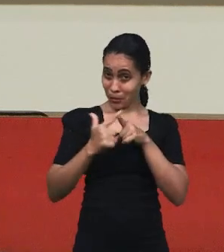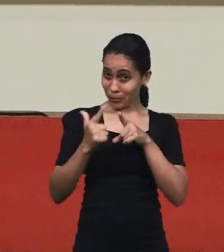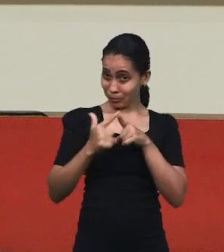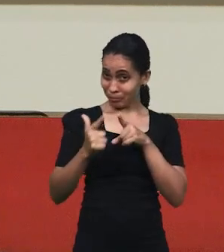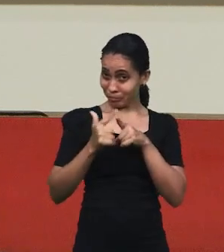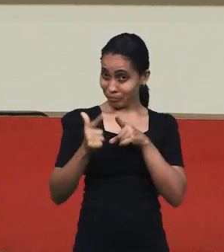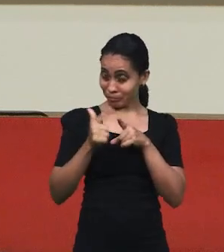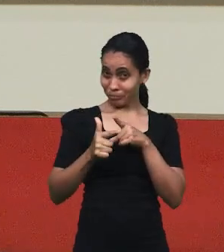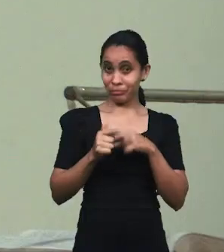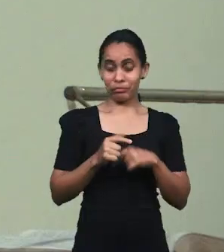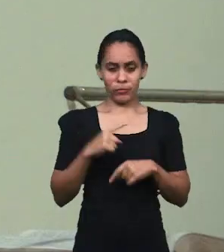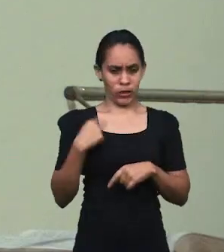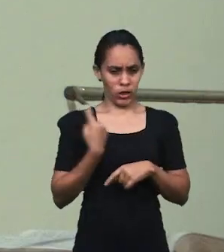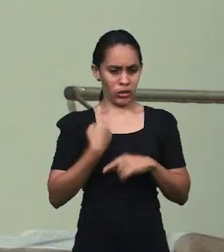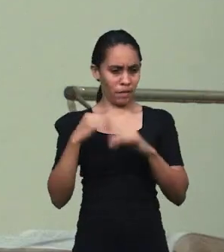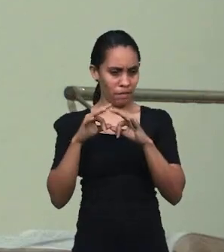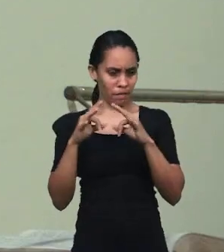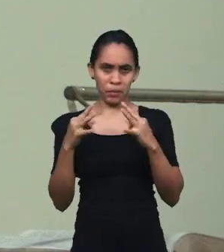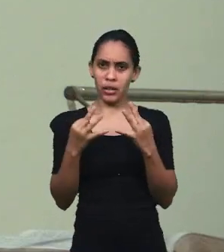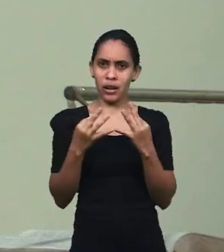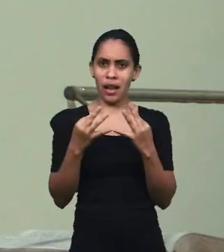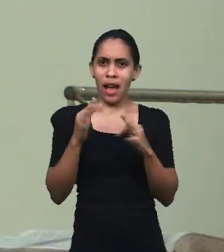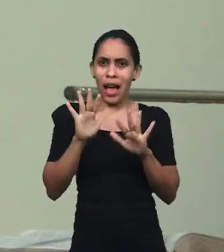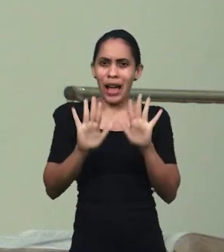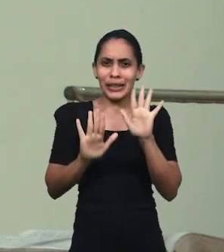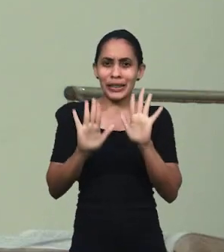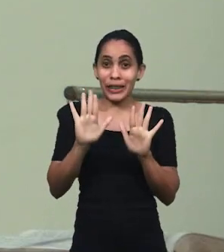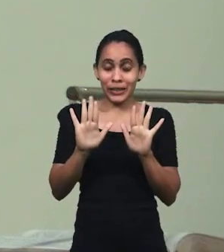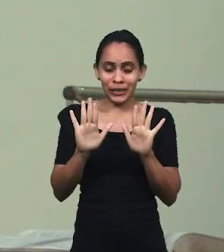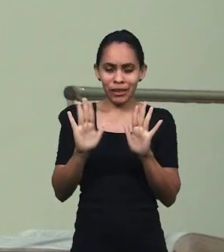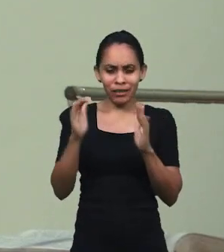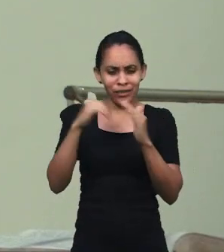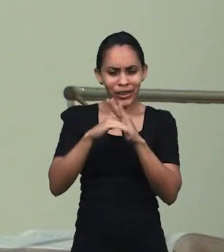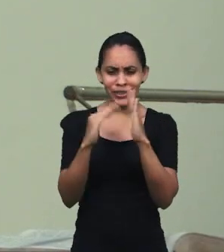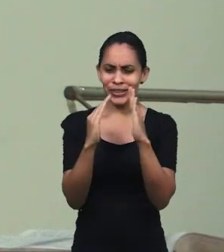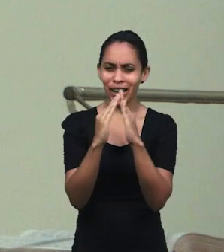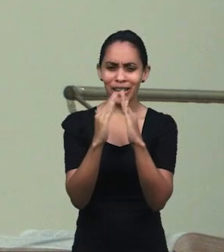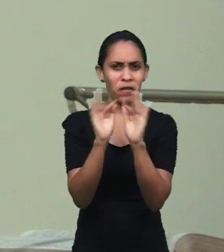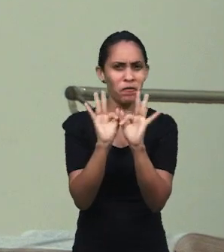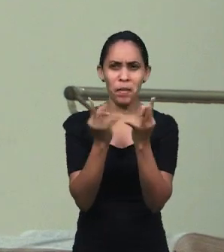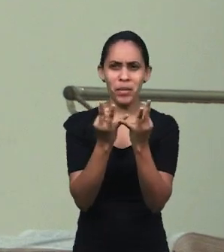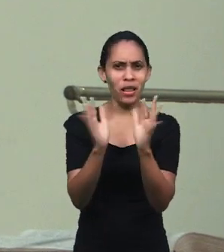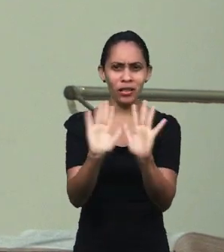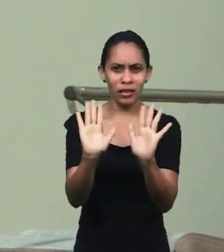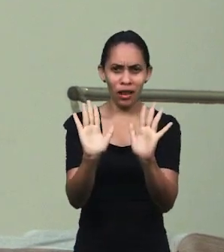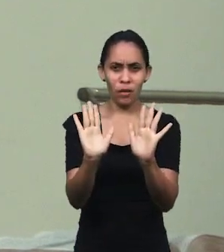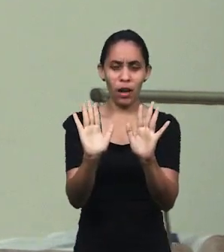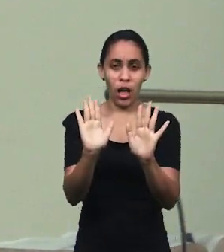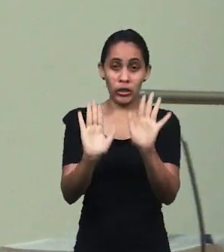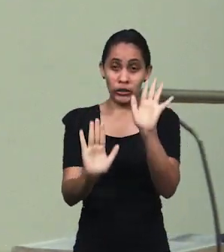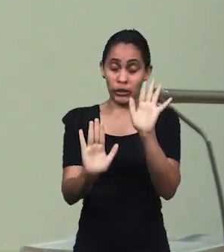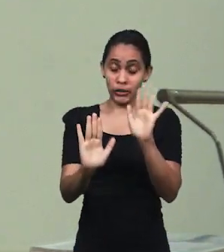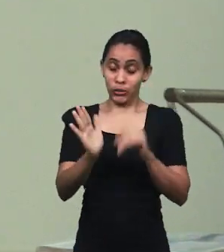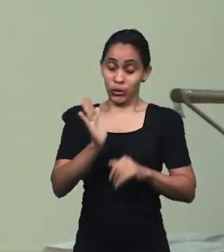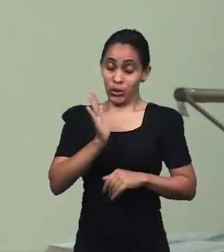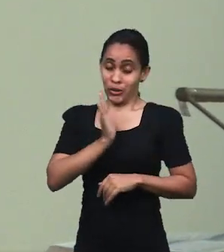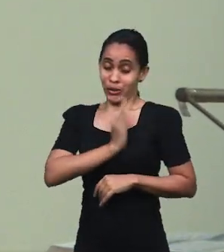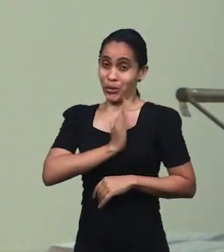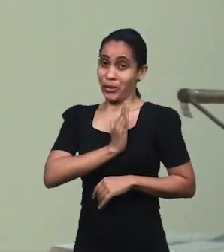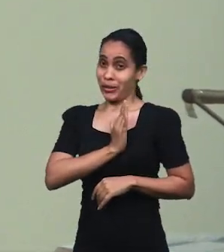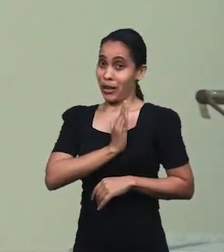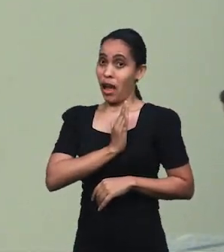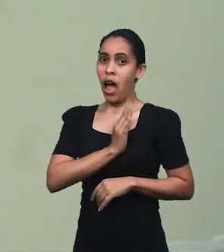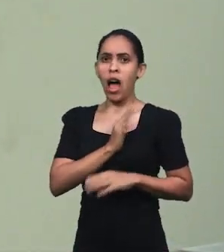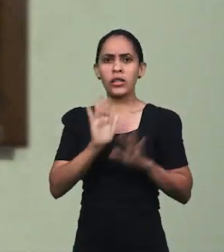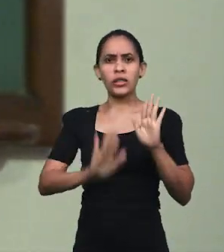casa, não é nem o nosso lar, é aqui dentro. E às vezes